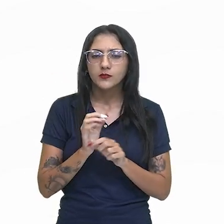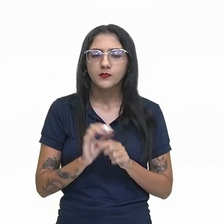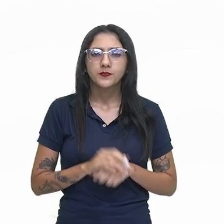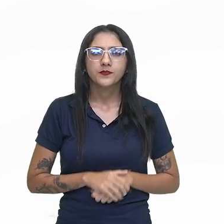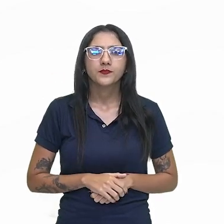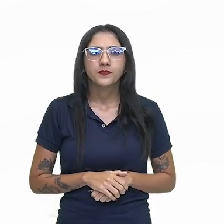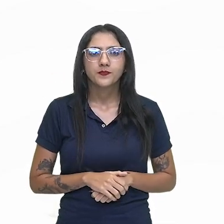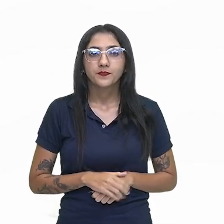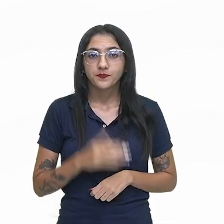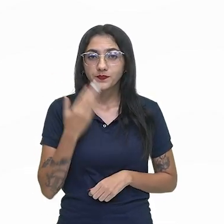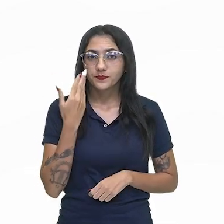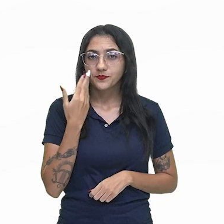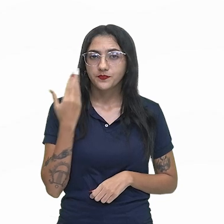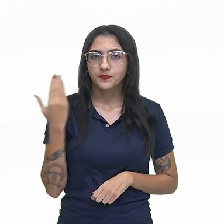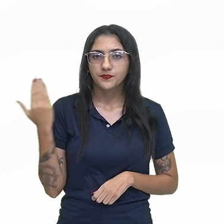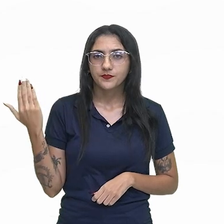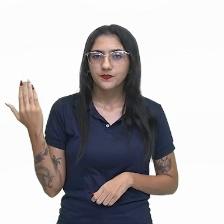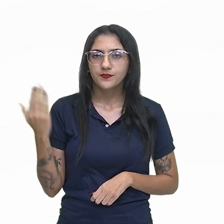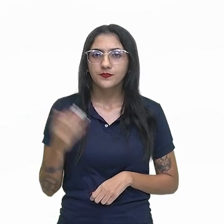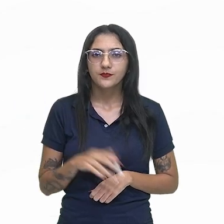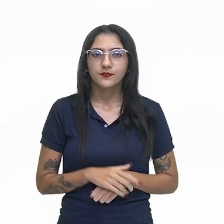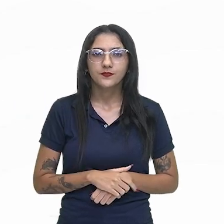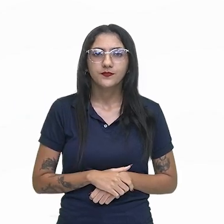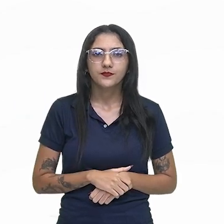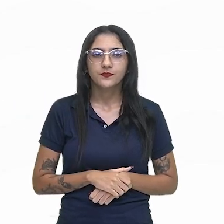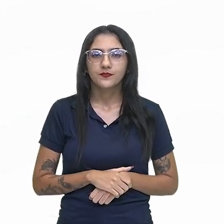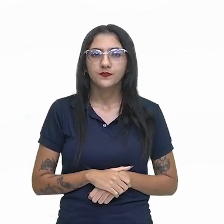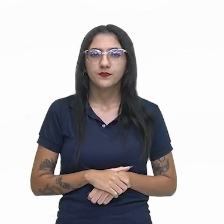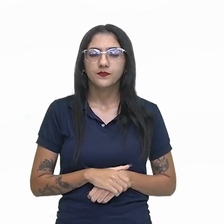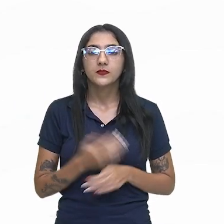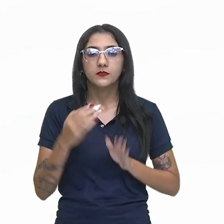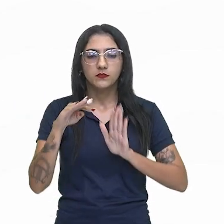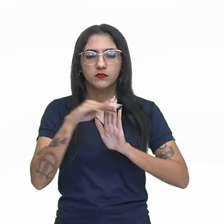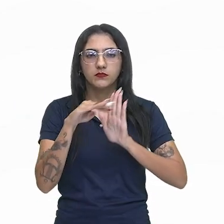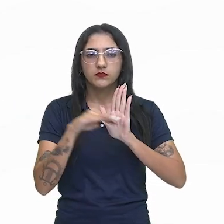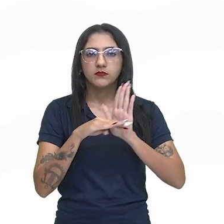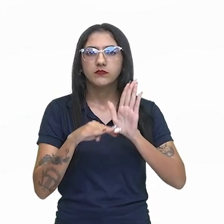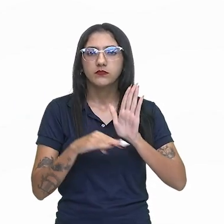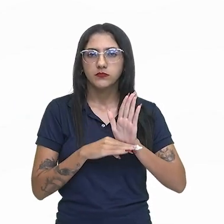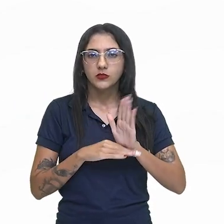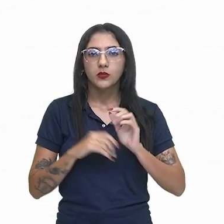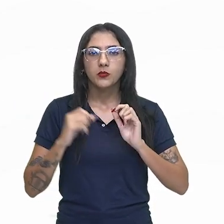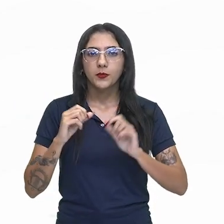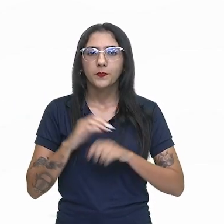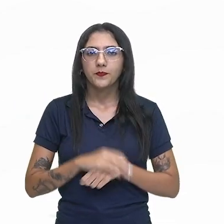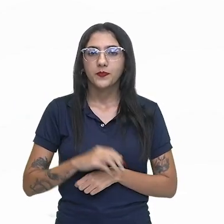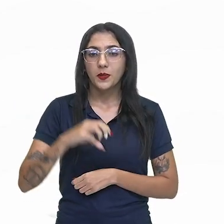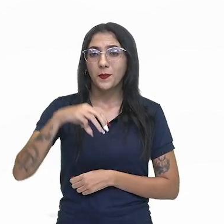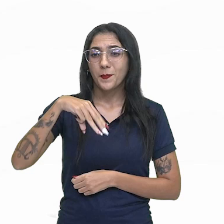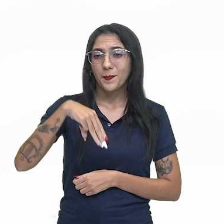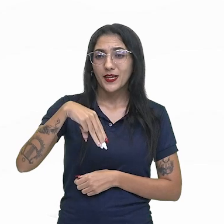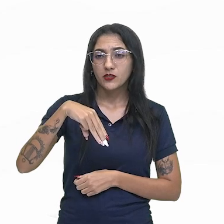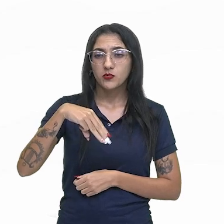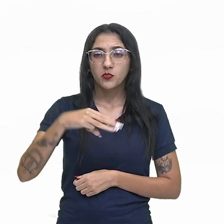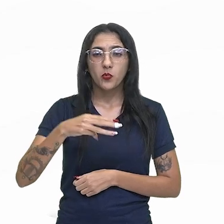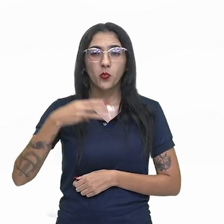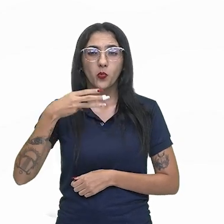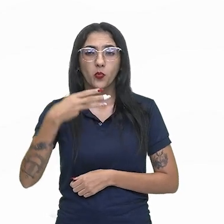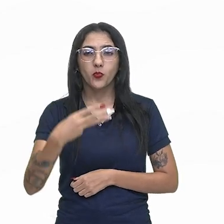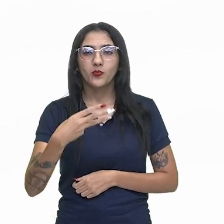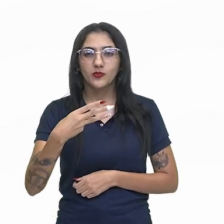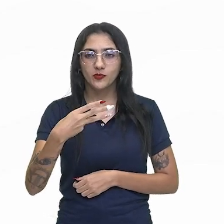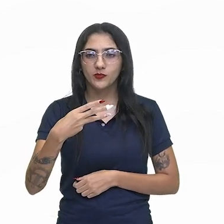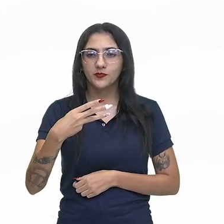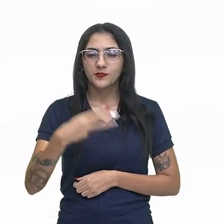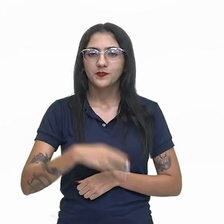Acompanhe comigo a nossa tabela, ó. Nós temos aí a unidade padrão, tá bom? Que é o metro cúbico, agora é o M3, tá